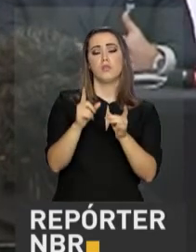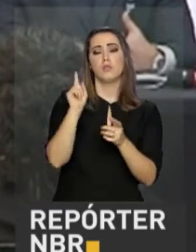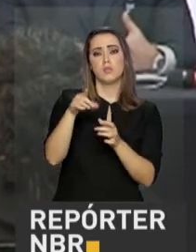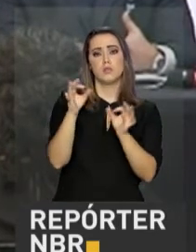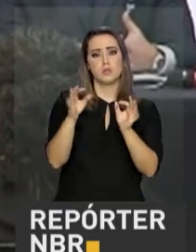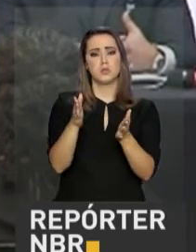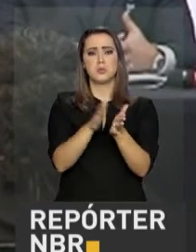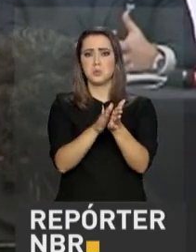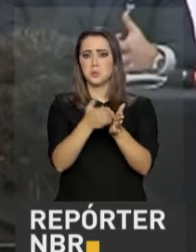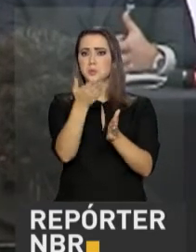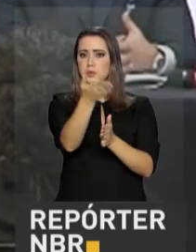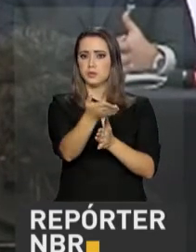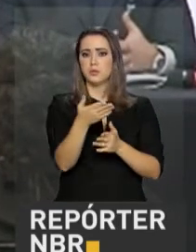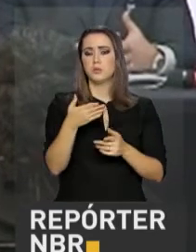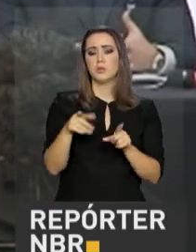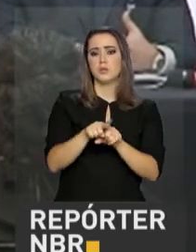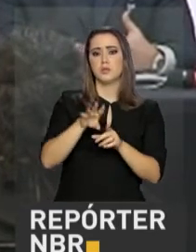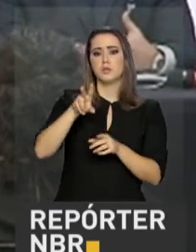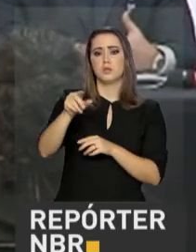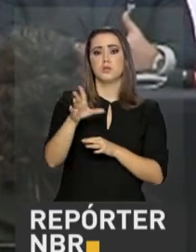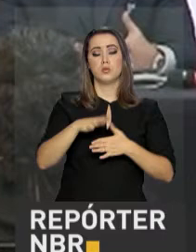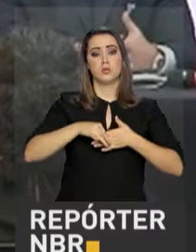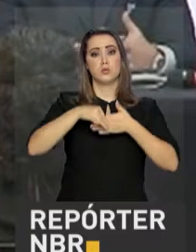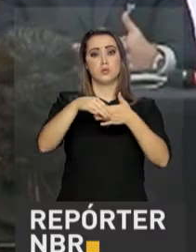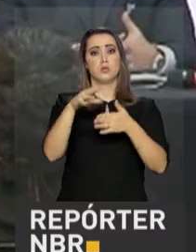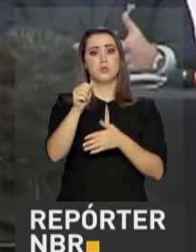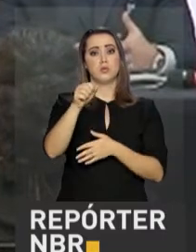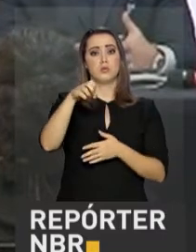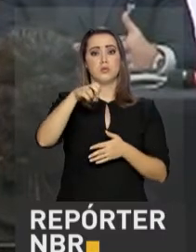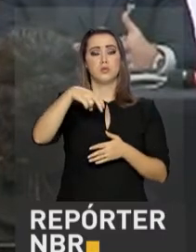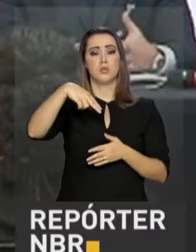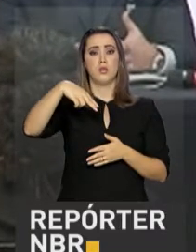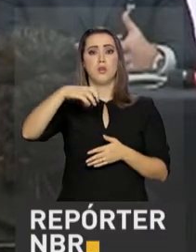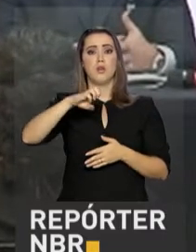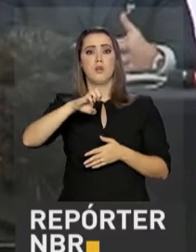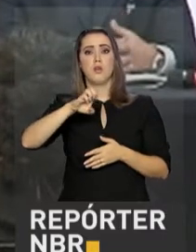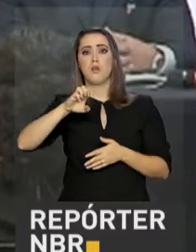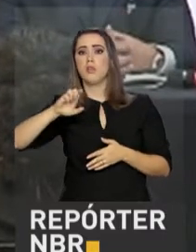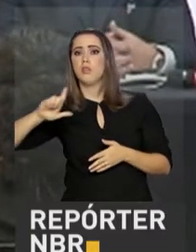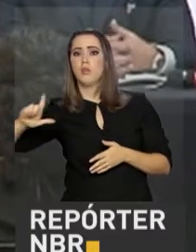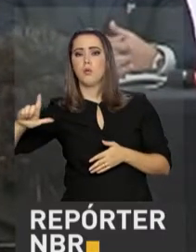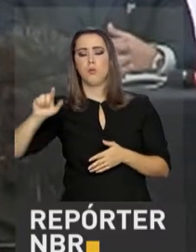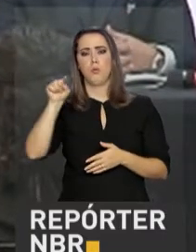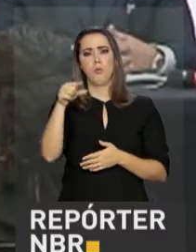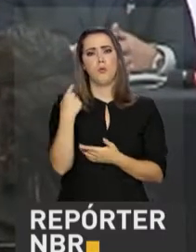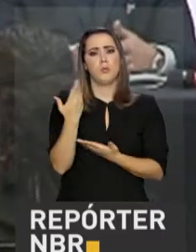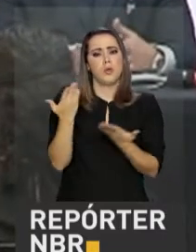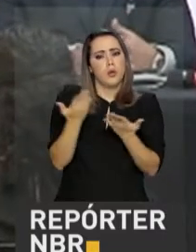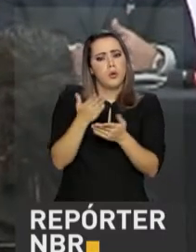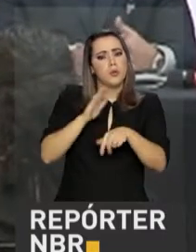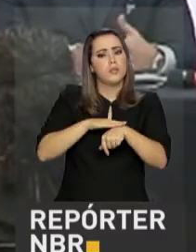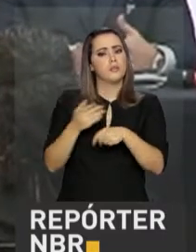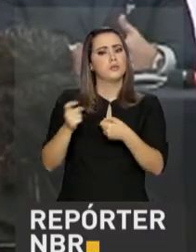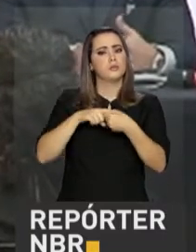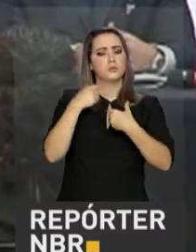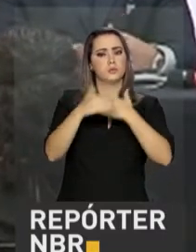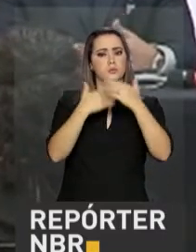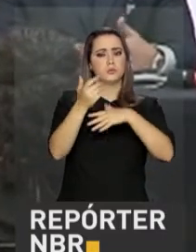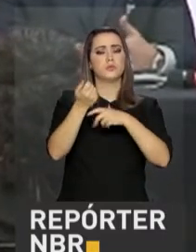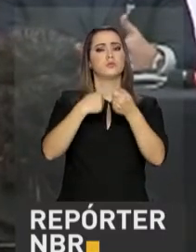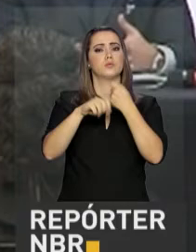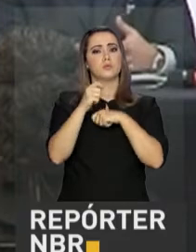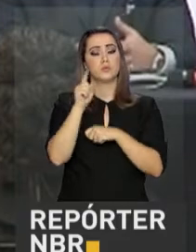parabéns, viu, Romário, e toda a diretoria da ANEEL, porque no momento que a economia vem dando sinais de crescimento, é muito